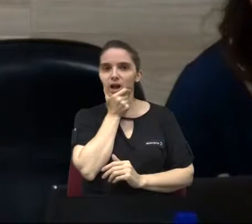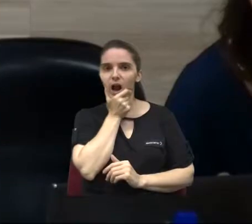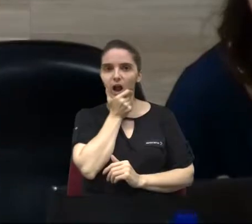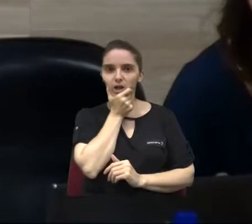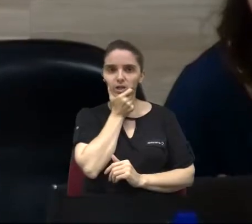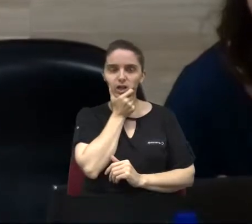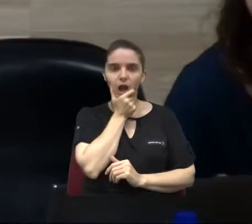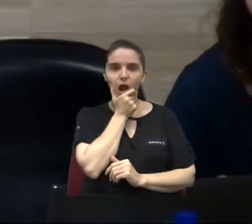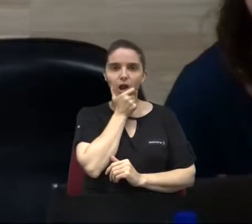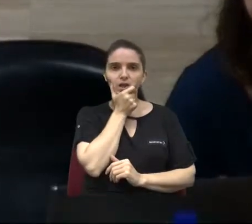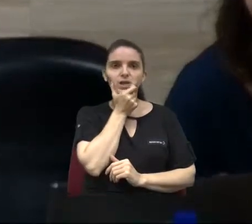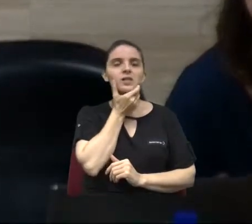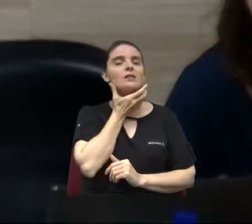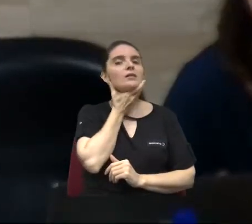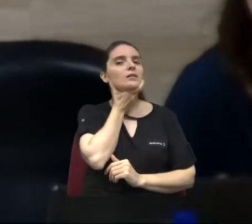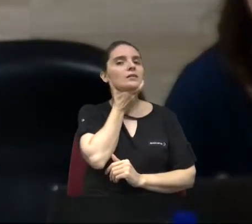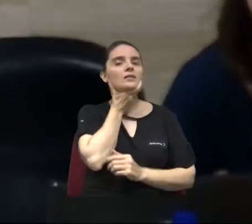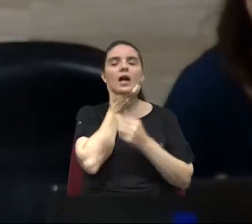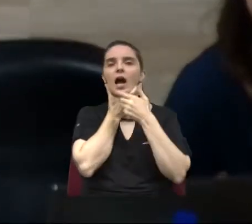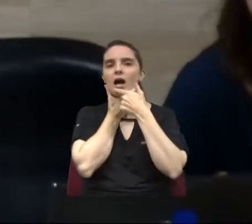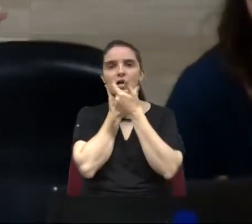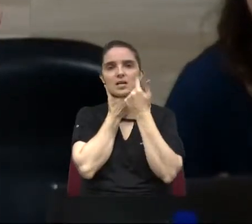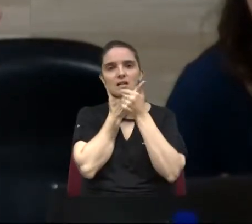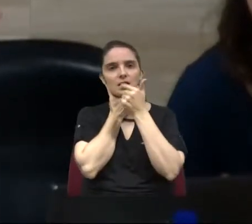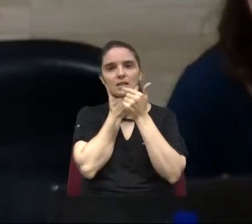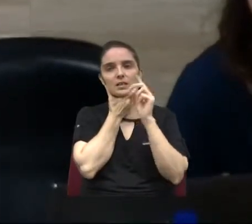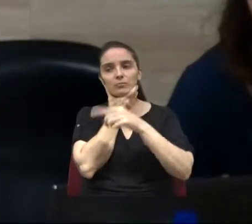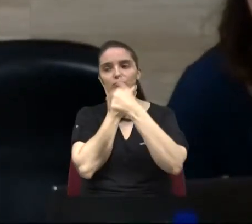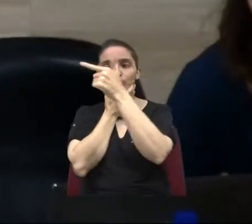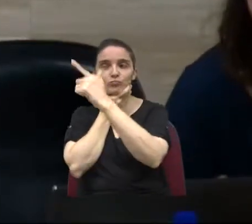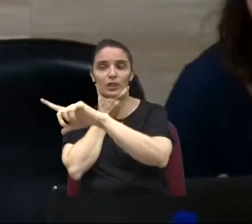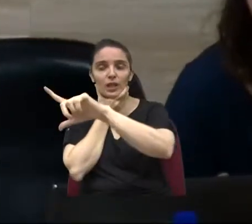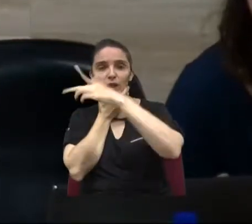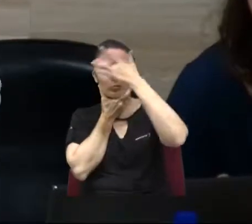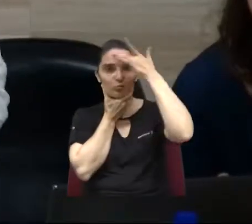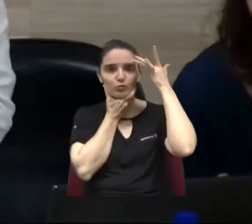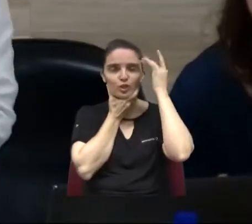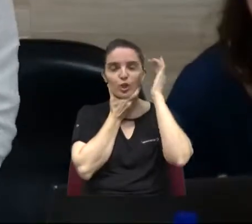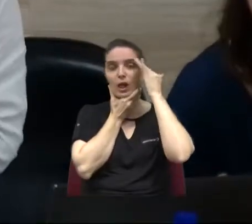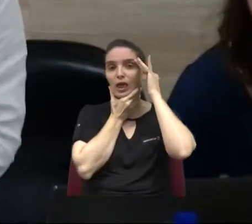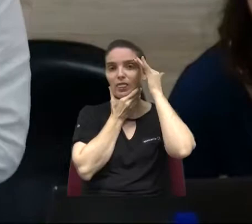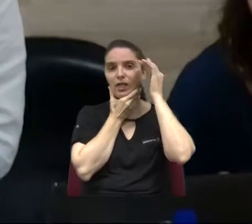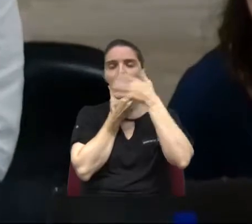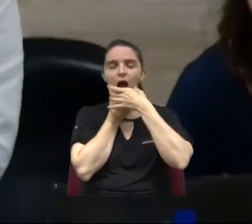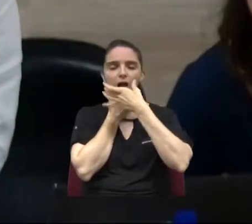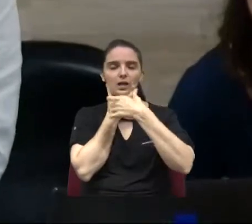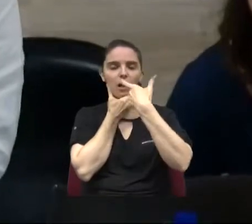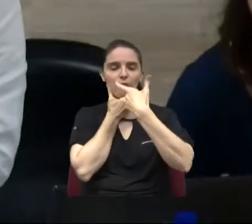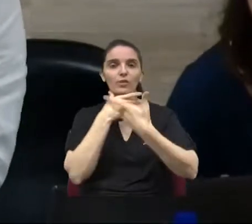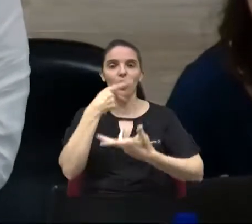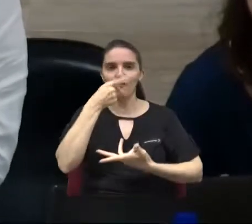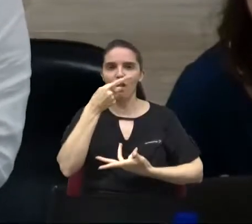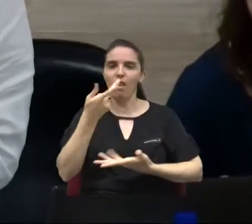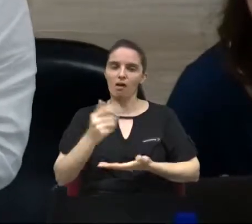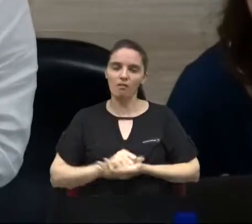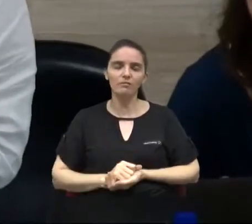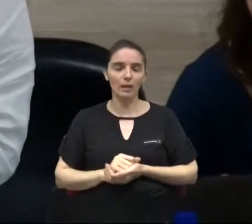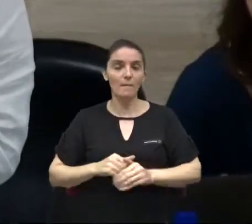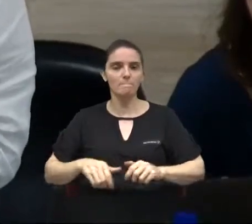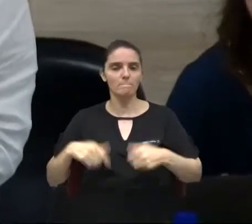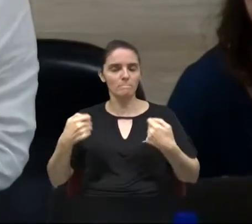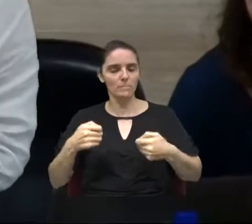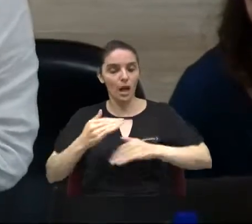no pescoço da outra para poder entender o que a pessoa está falando. Então, nós temos muito a avançar nisso, mas creio que a